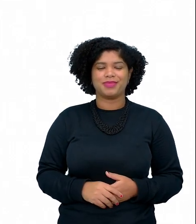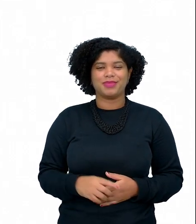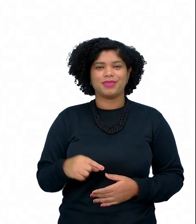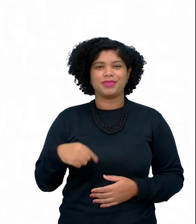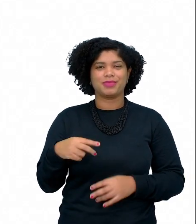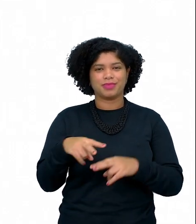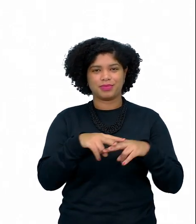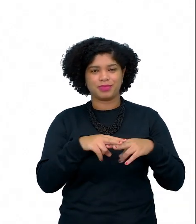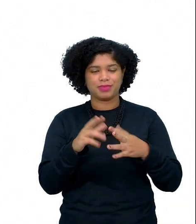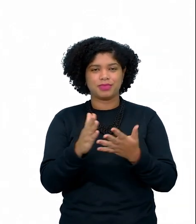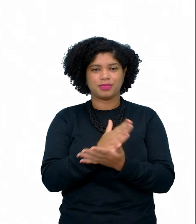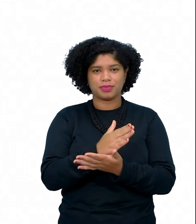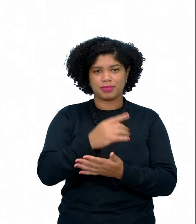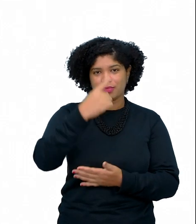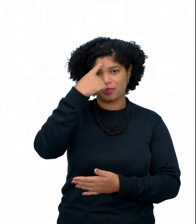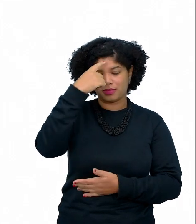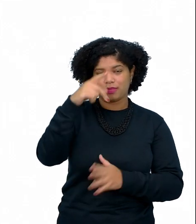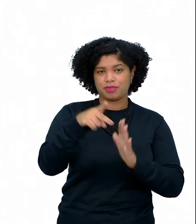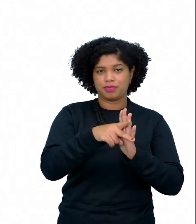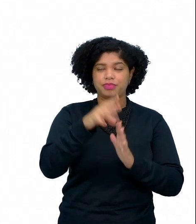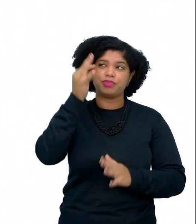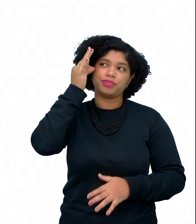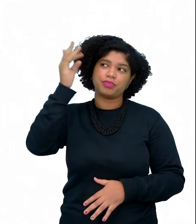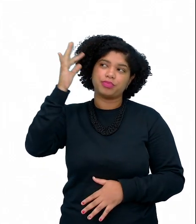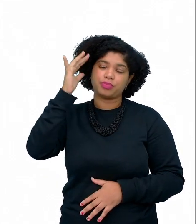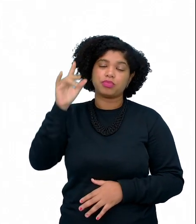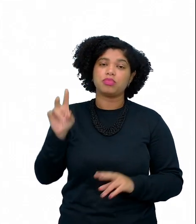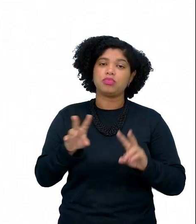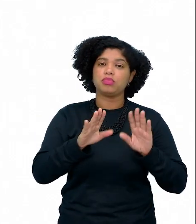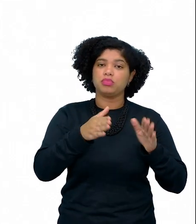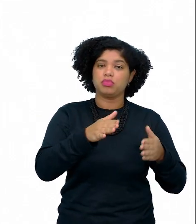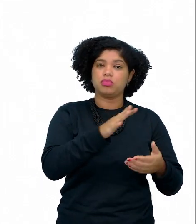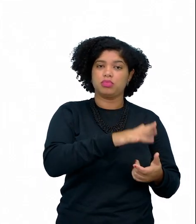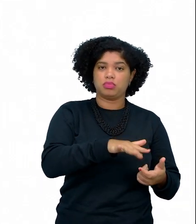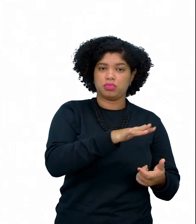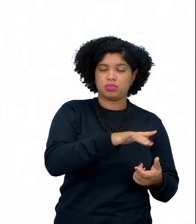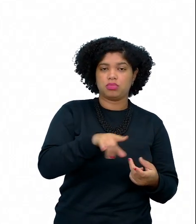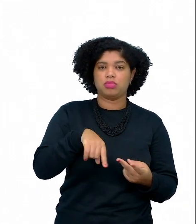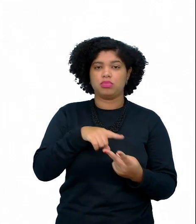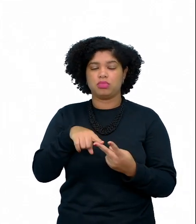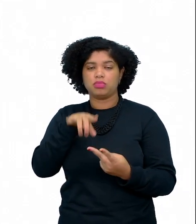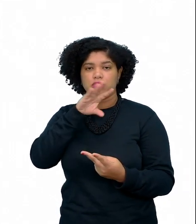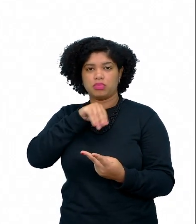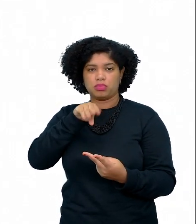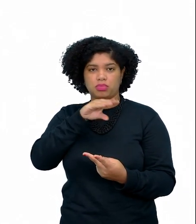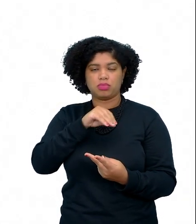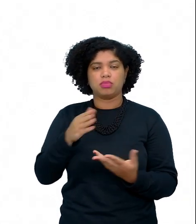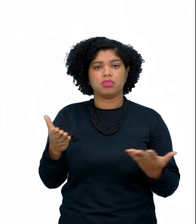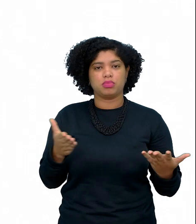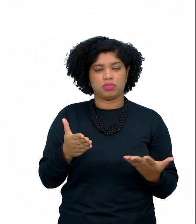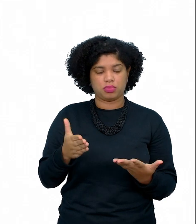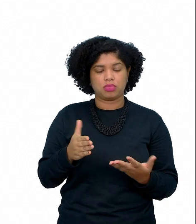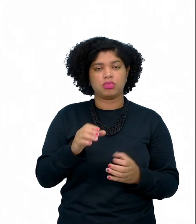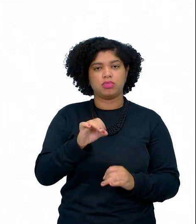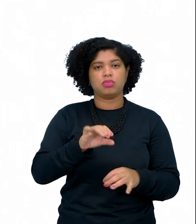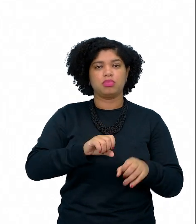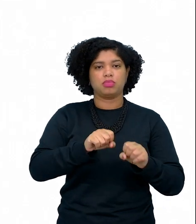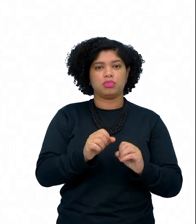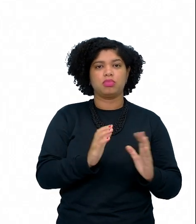Revisitamos concepções teóricas acerca do letramento e da oralidade, discutidas na formação de etapa.